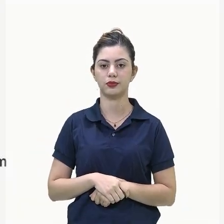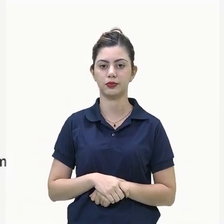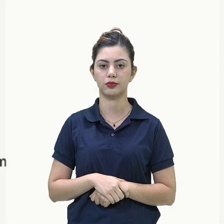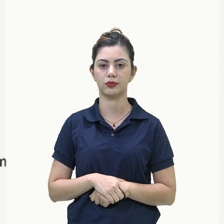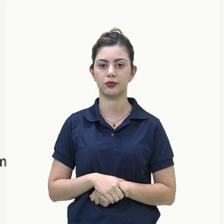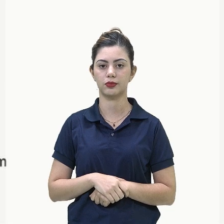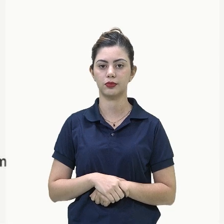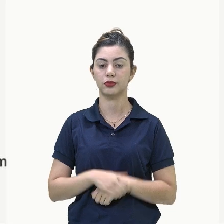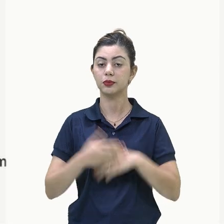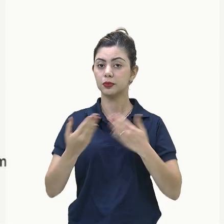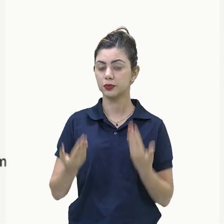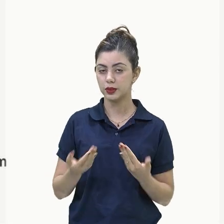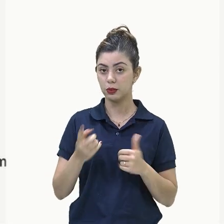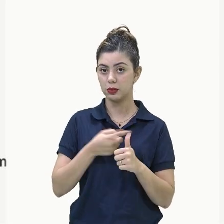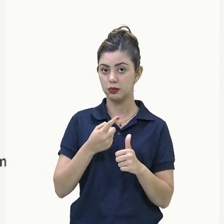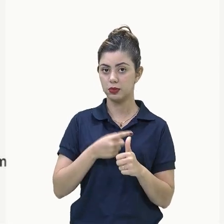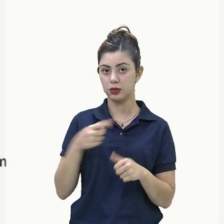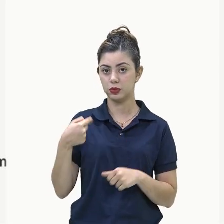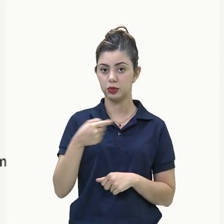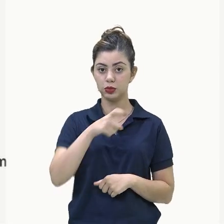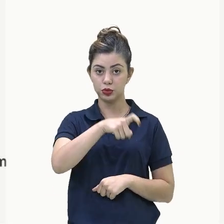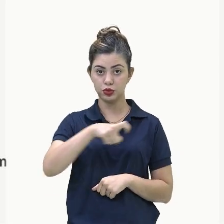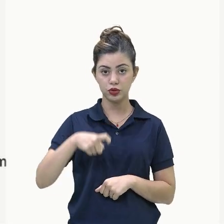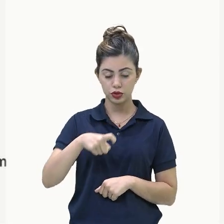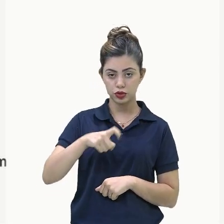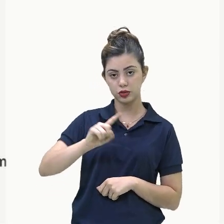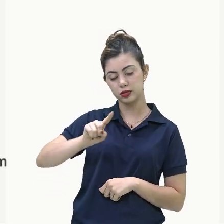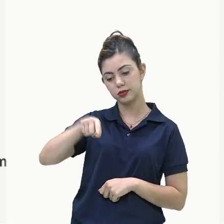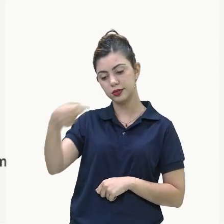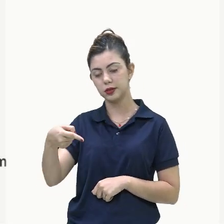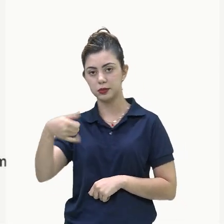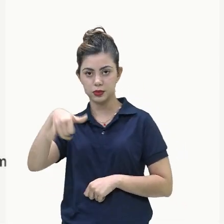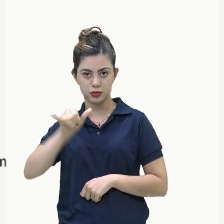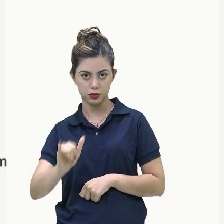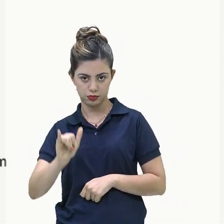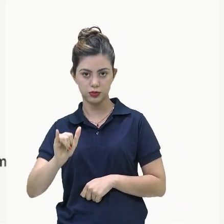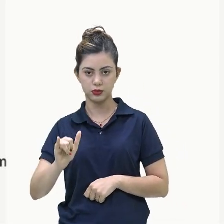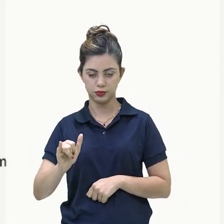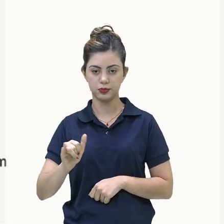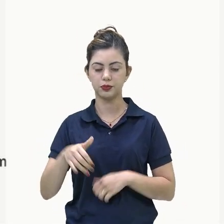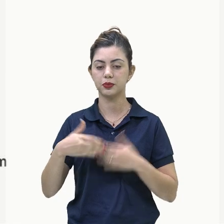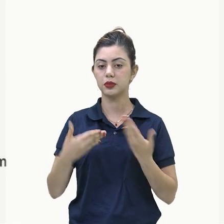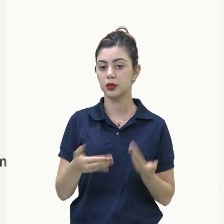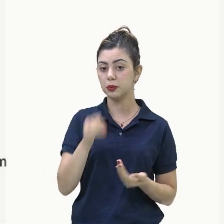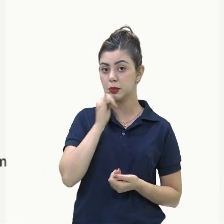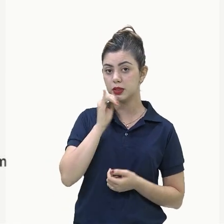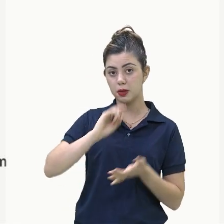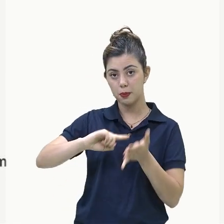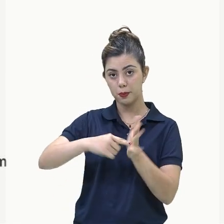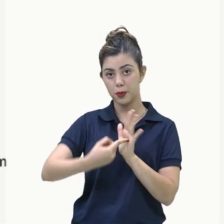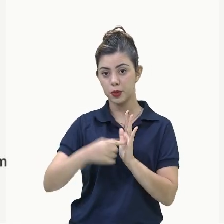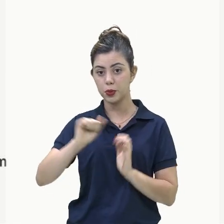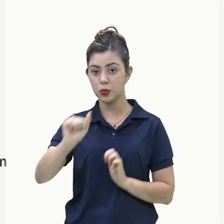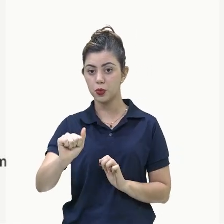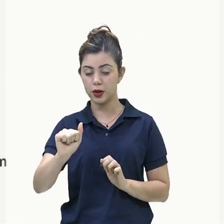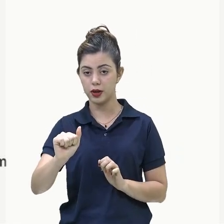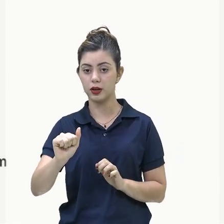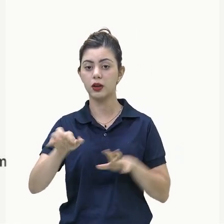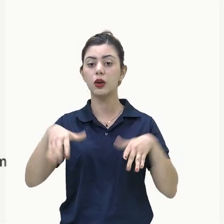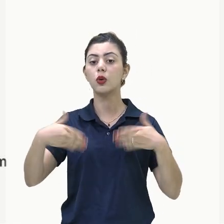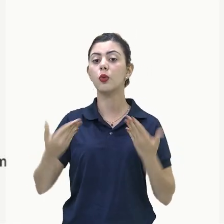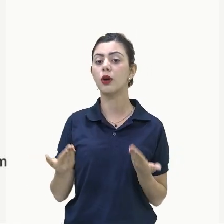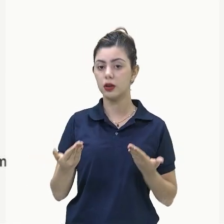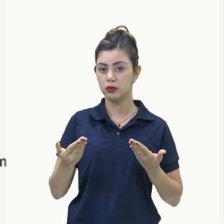escrever, Primeiro a gente escreve o valor de x, depois escreve o valor de y. Então, por exemplo, para o ponto A, o par ordenado dele